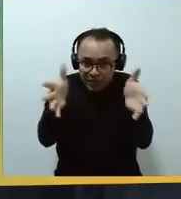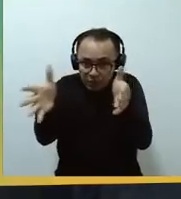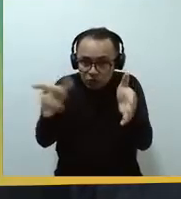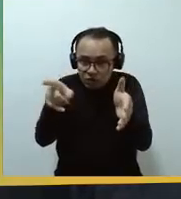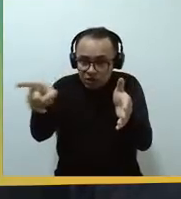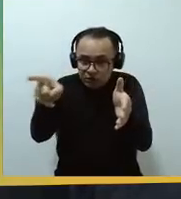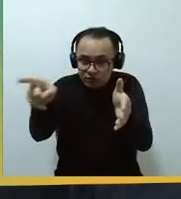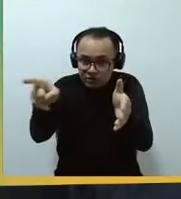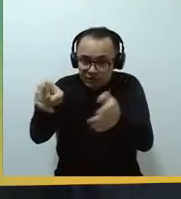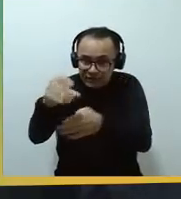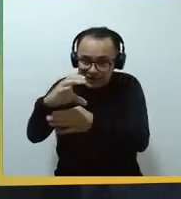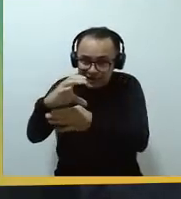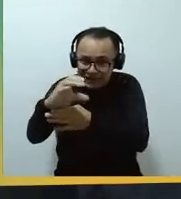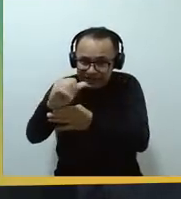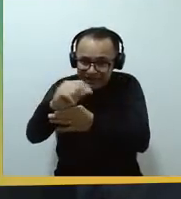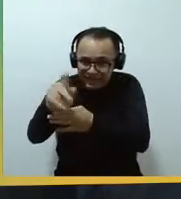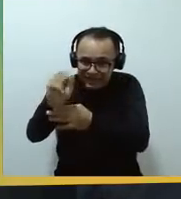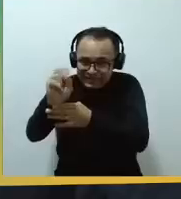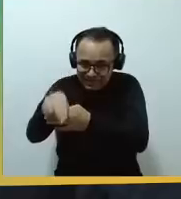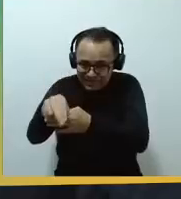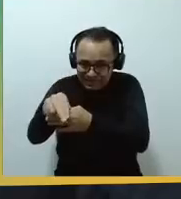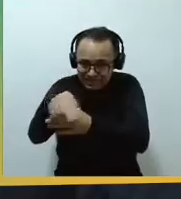na presidência da Casan?